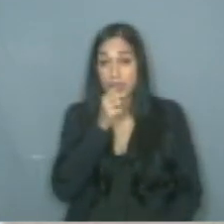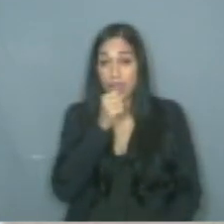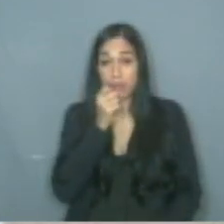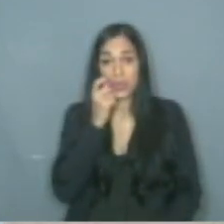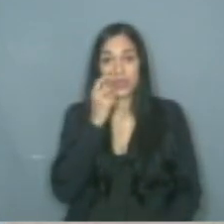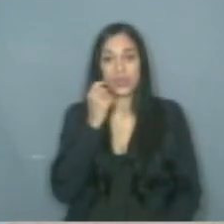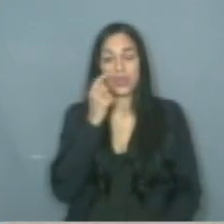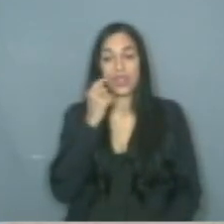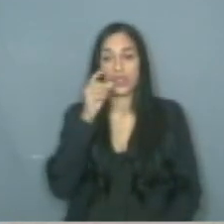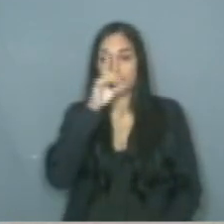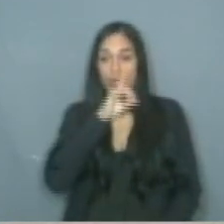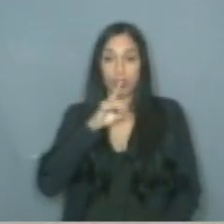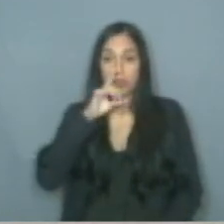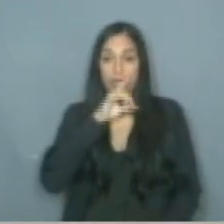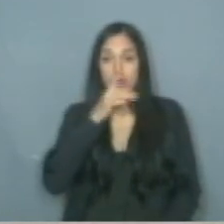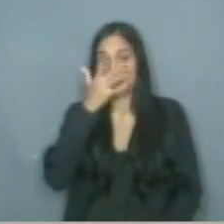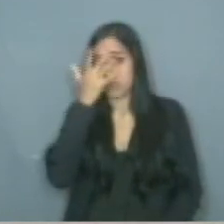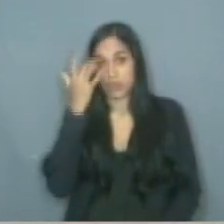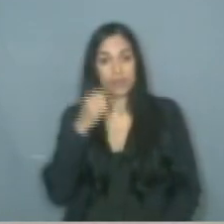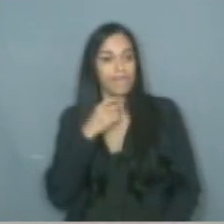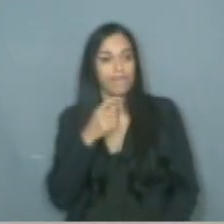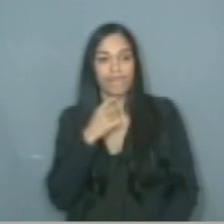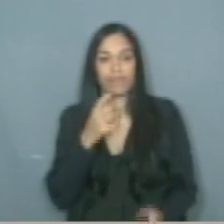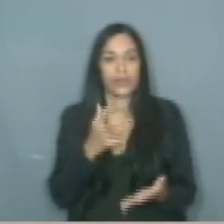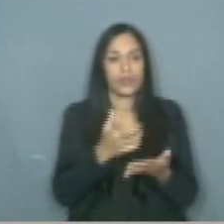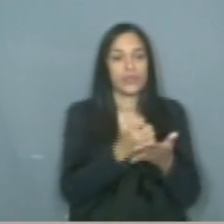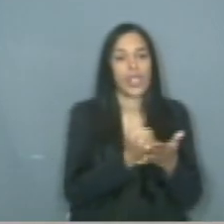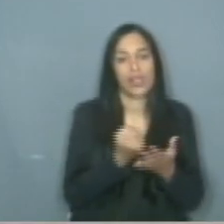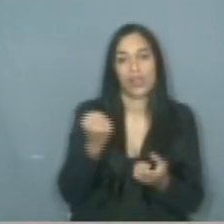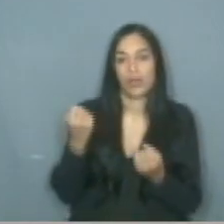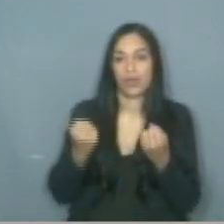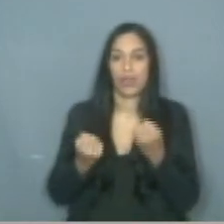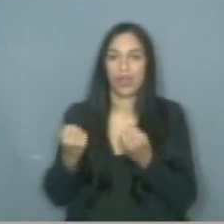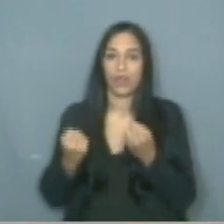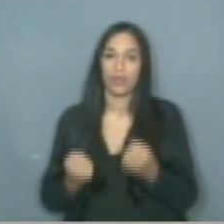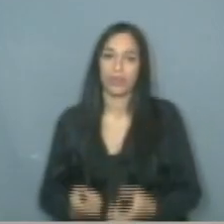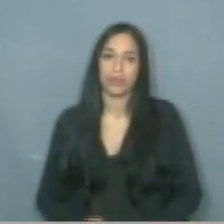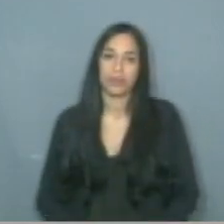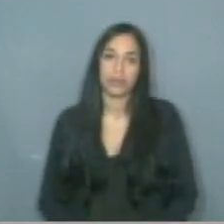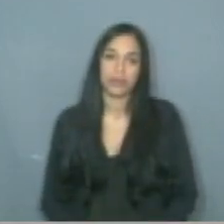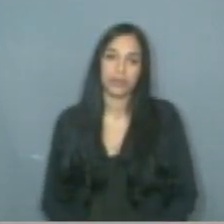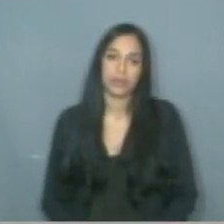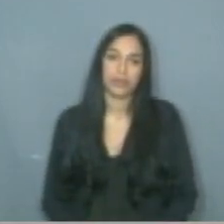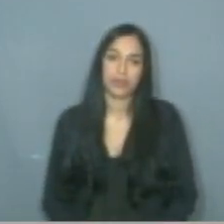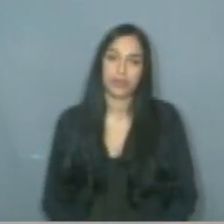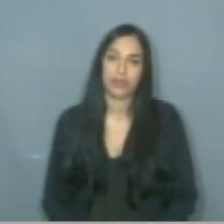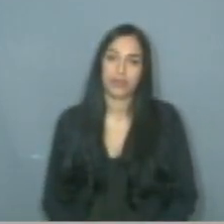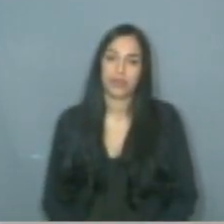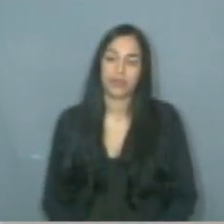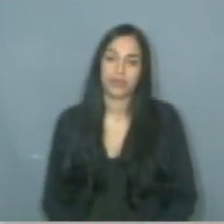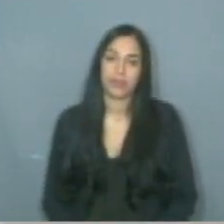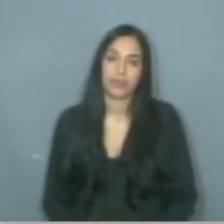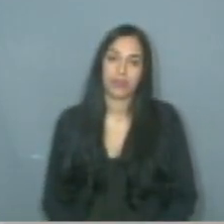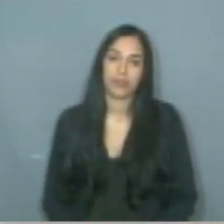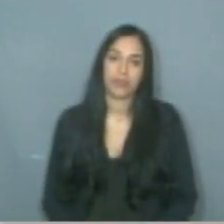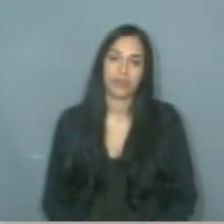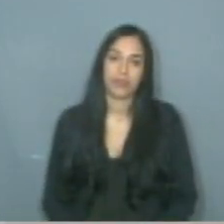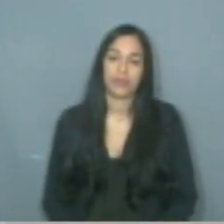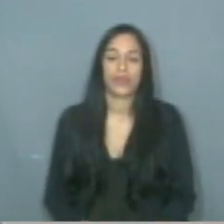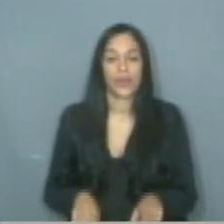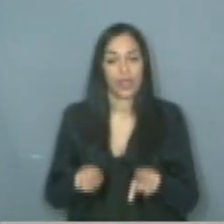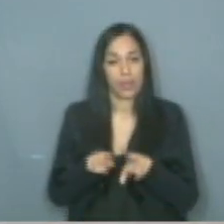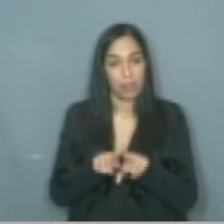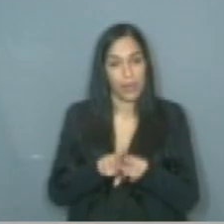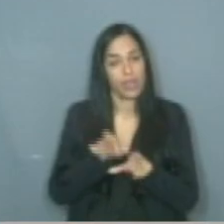domingo, a pessoa não pode reaver o seu veículo. Isso sem falar,